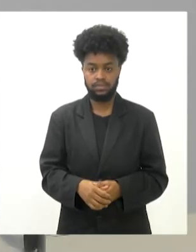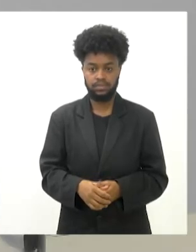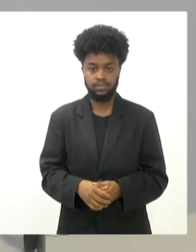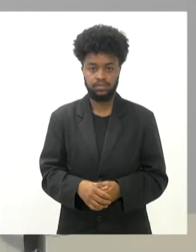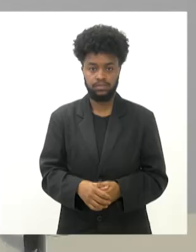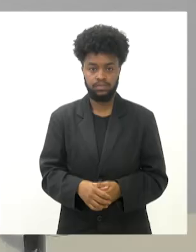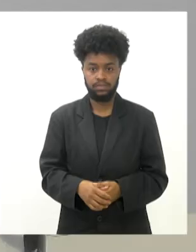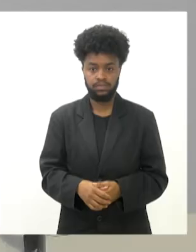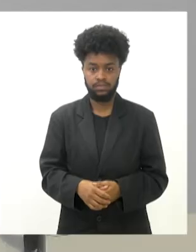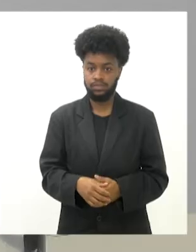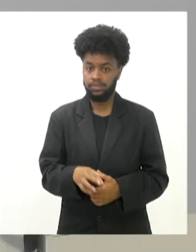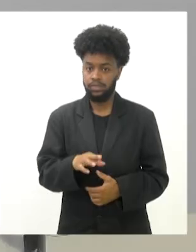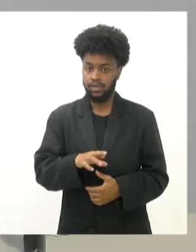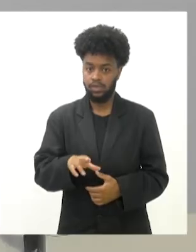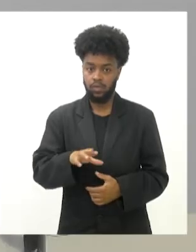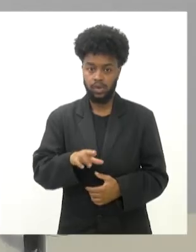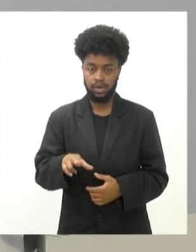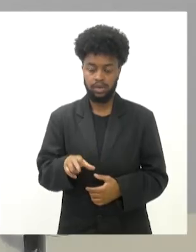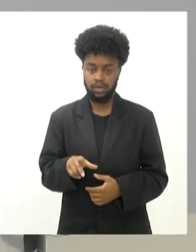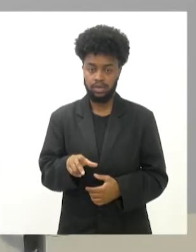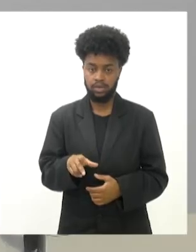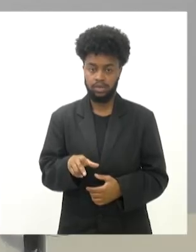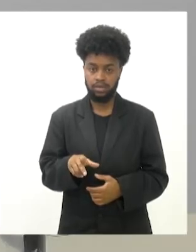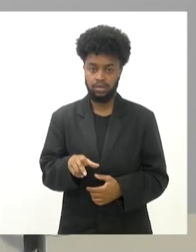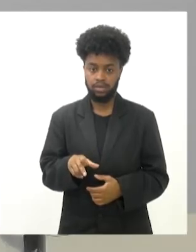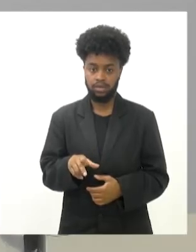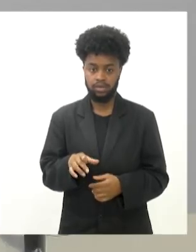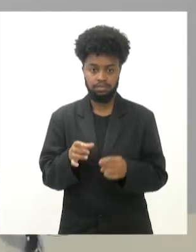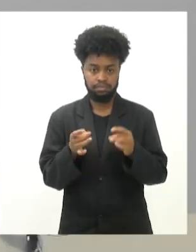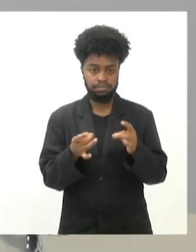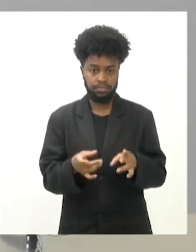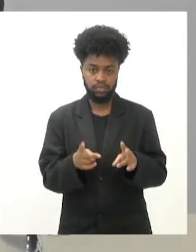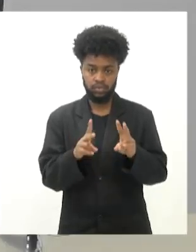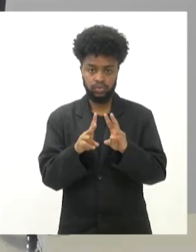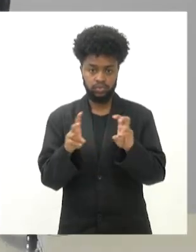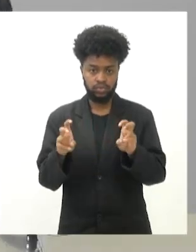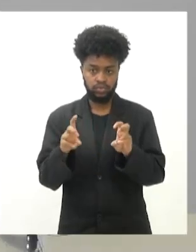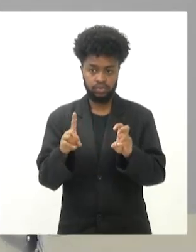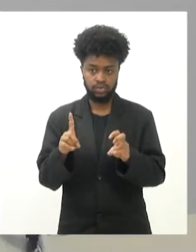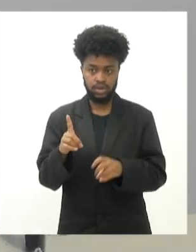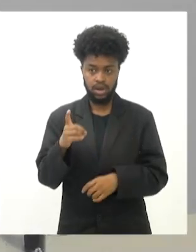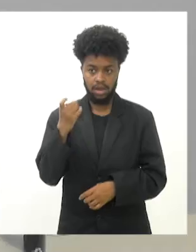deixando de lado a questão do